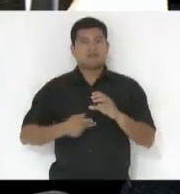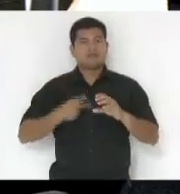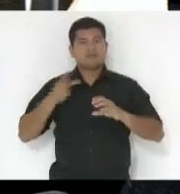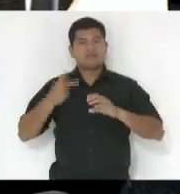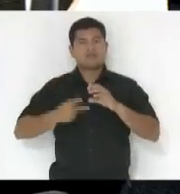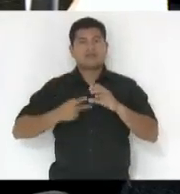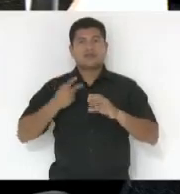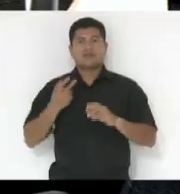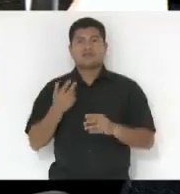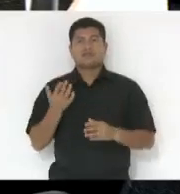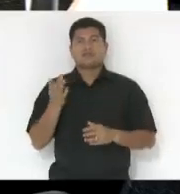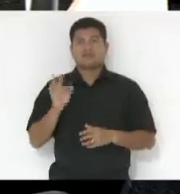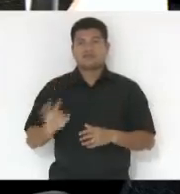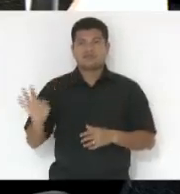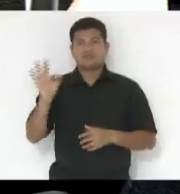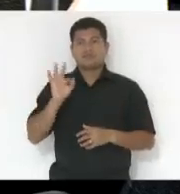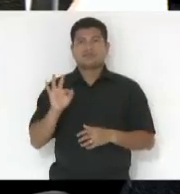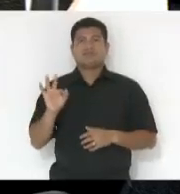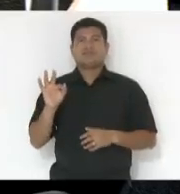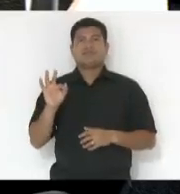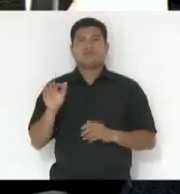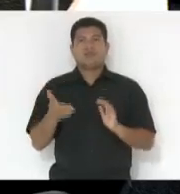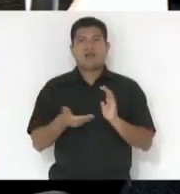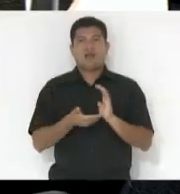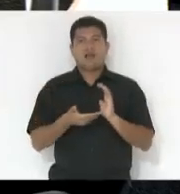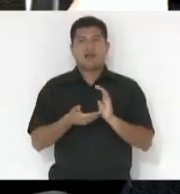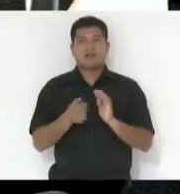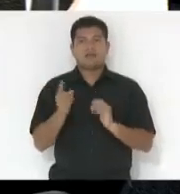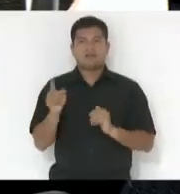dá a possibilidade